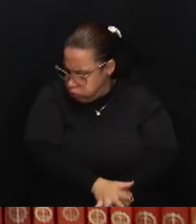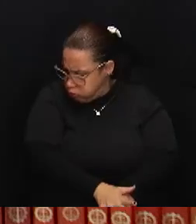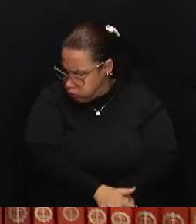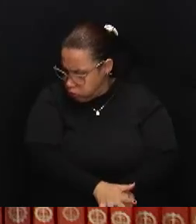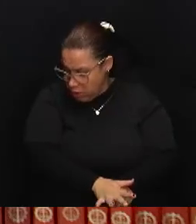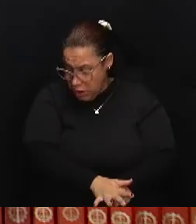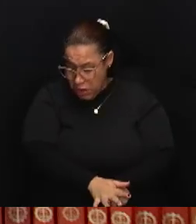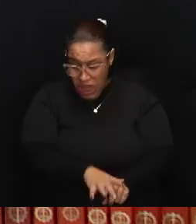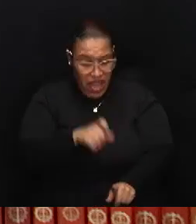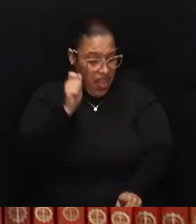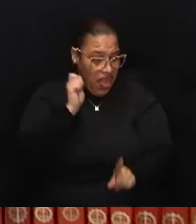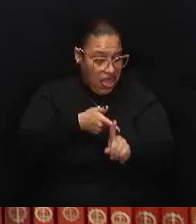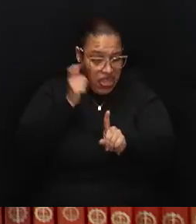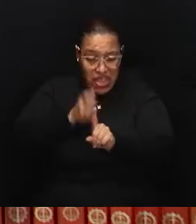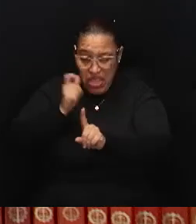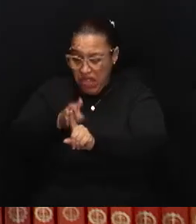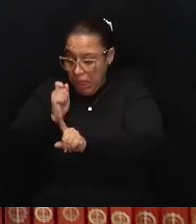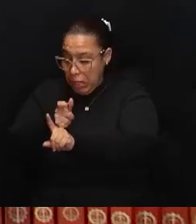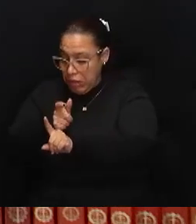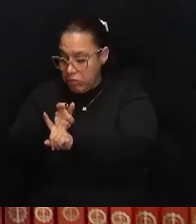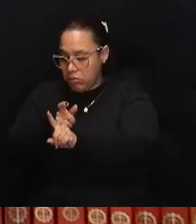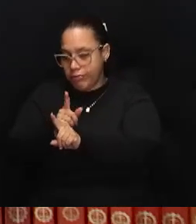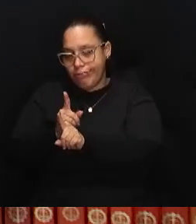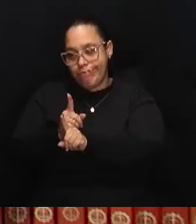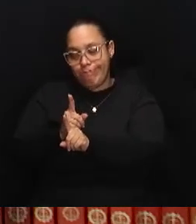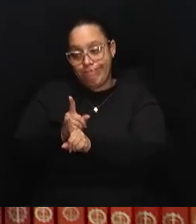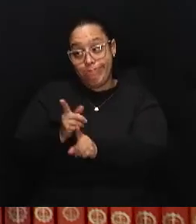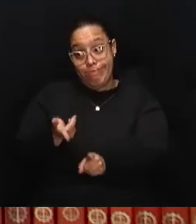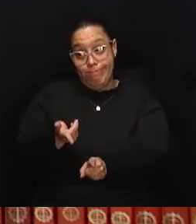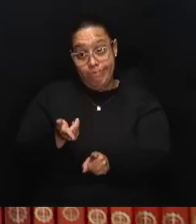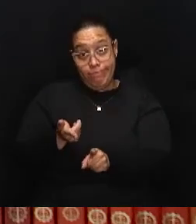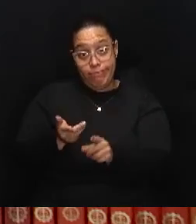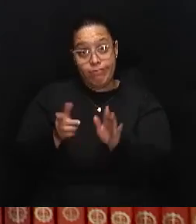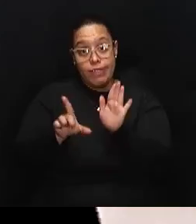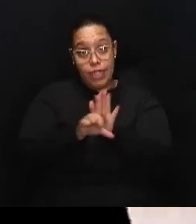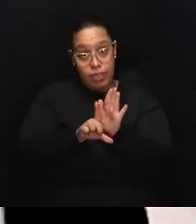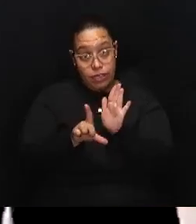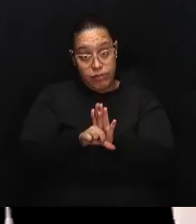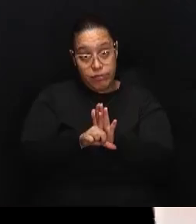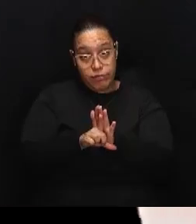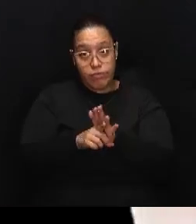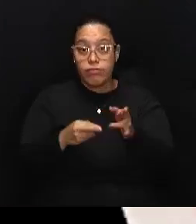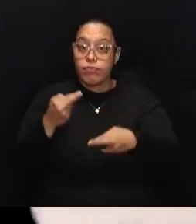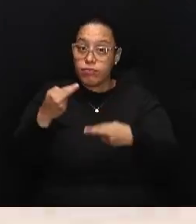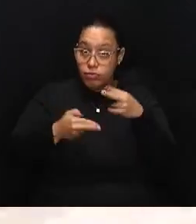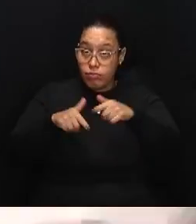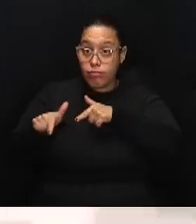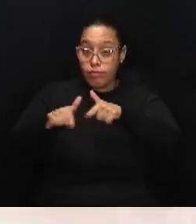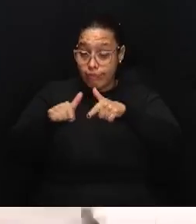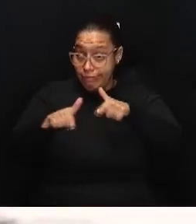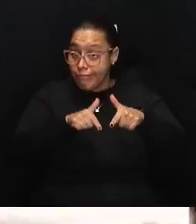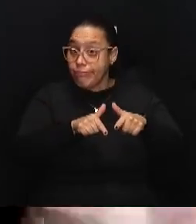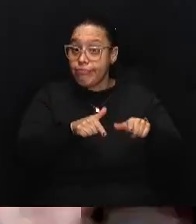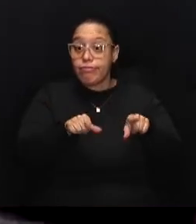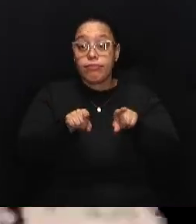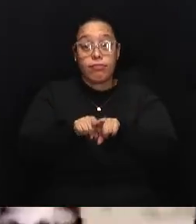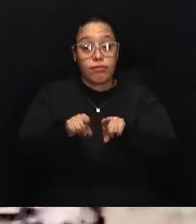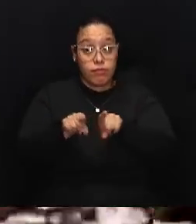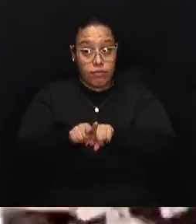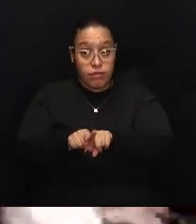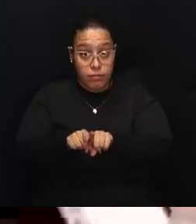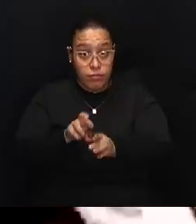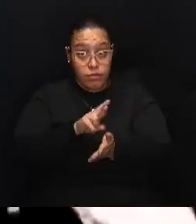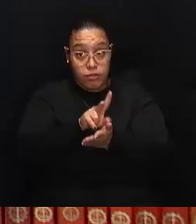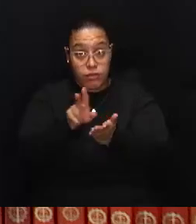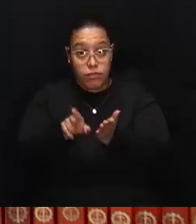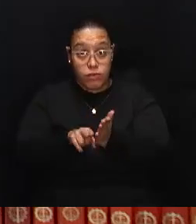tantas recriminações, inclusive embasadas em legislação. As relações de trabalho também passam pelas